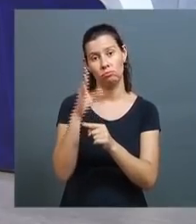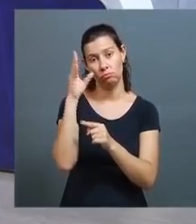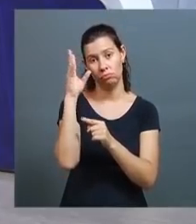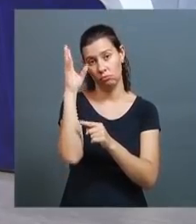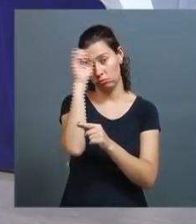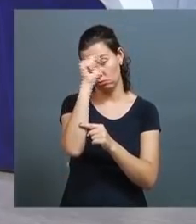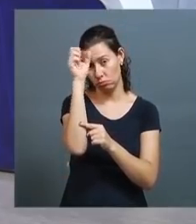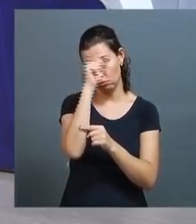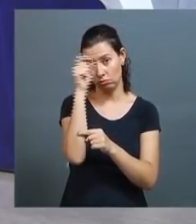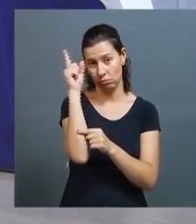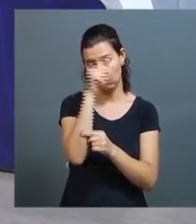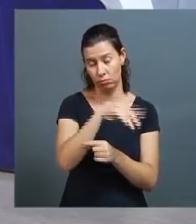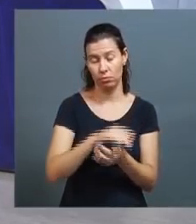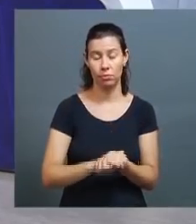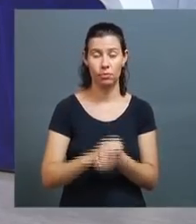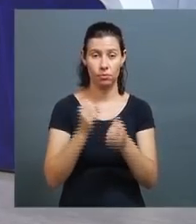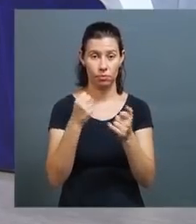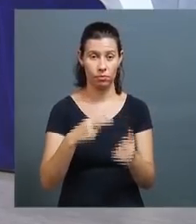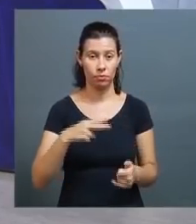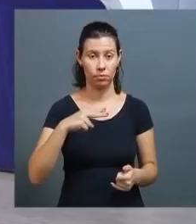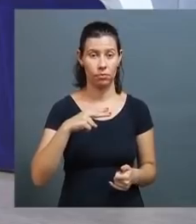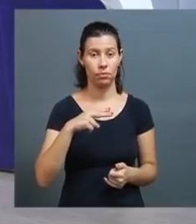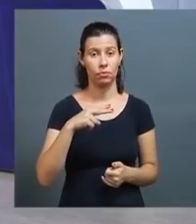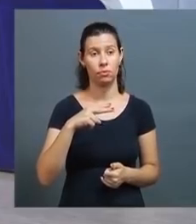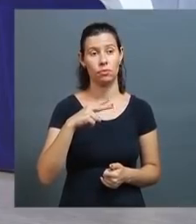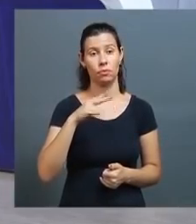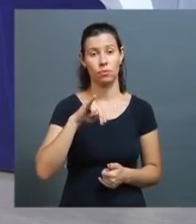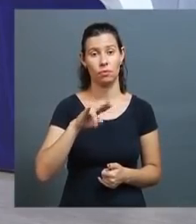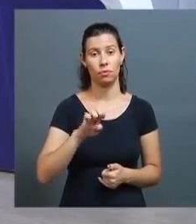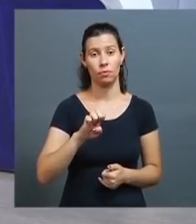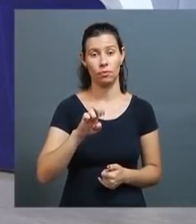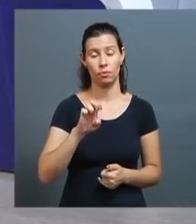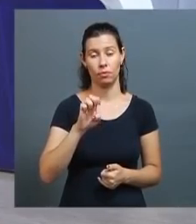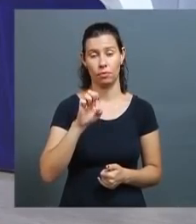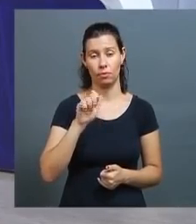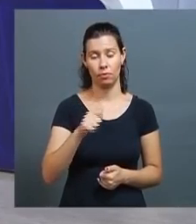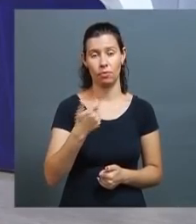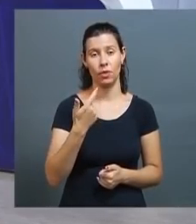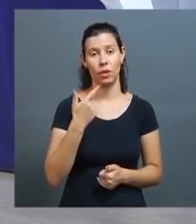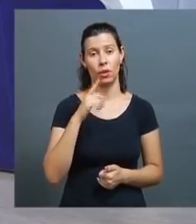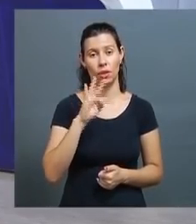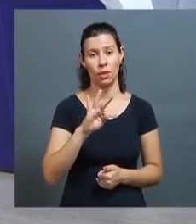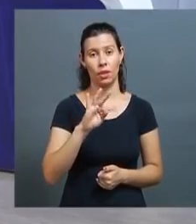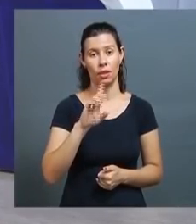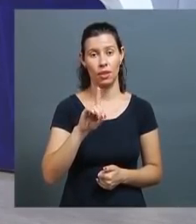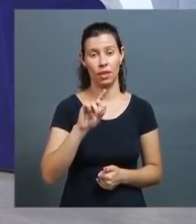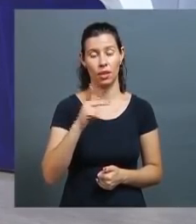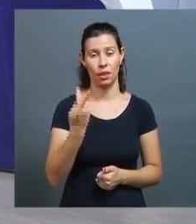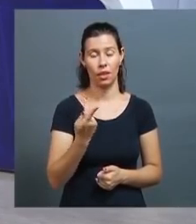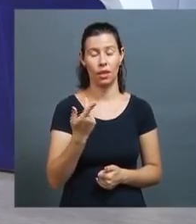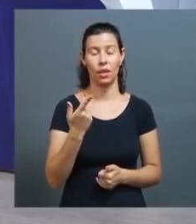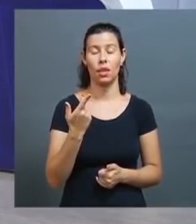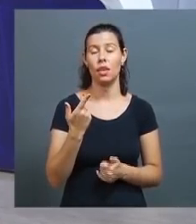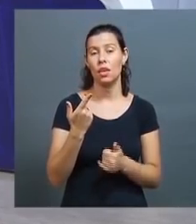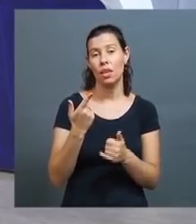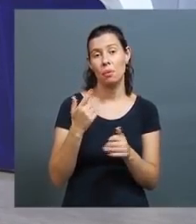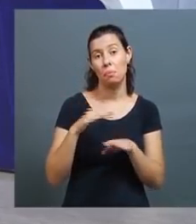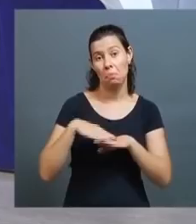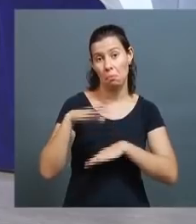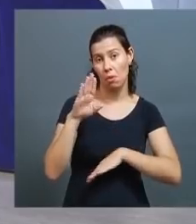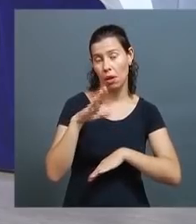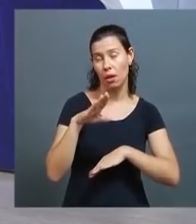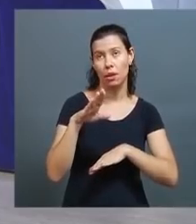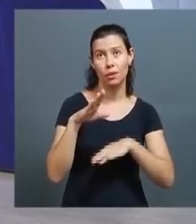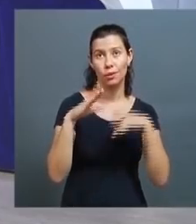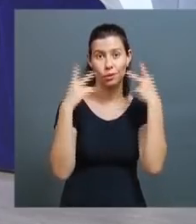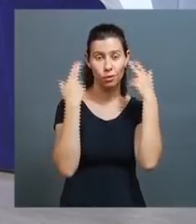né? Doutora Nível, o caso do TDAH, ele é o transtorno mais comum ou existem outros? Não, existem outros. A gente considera que em